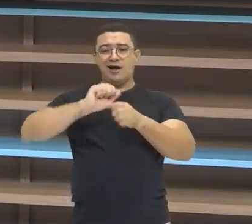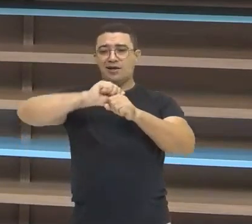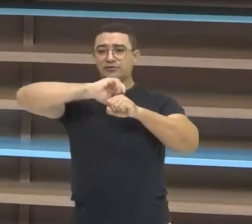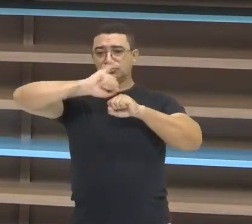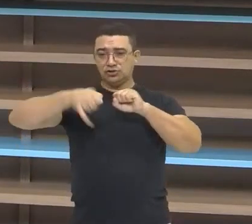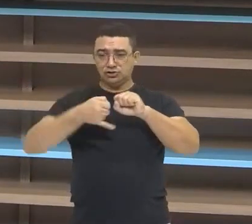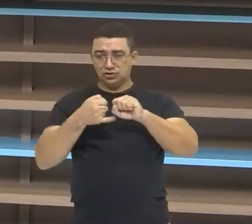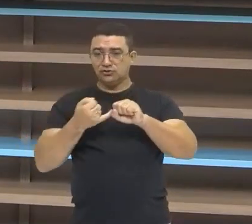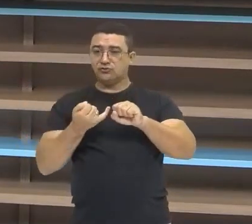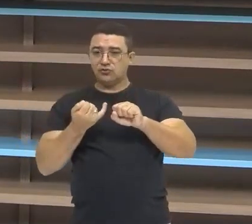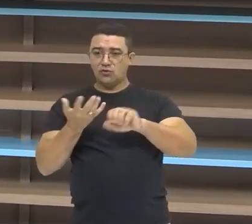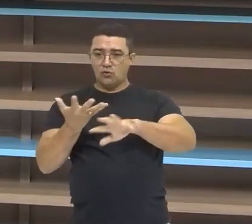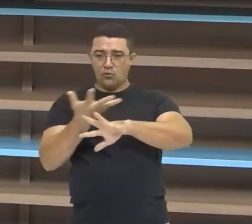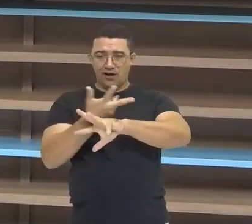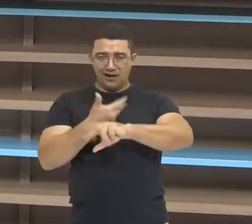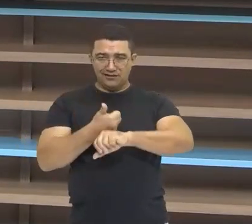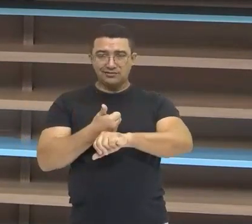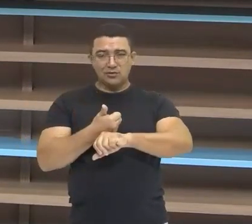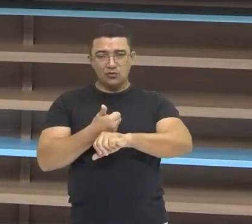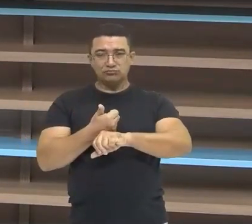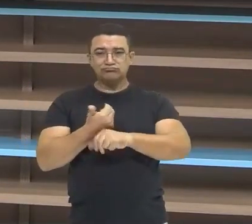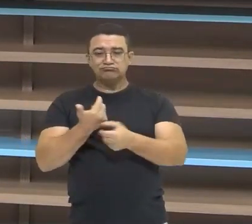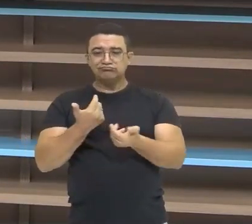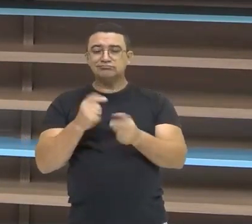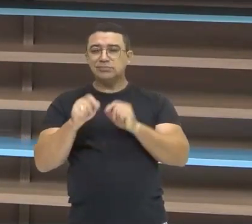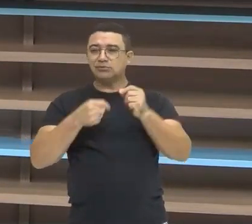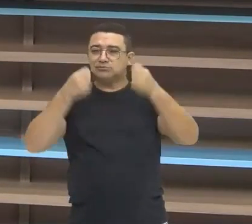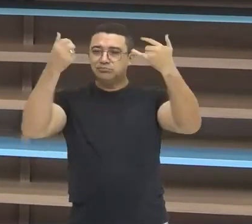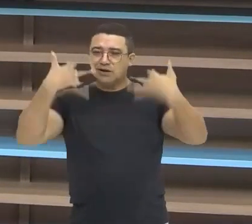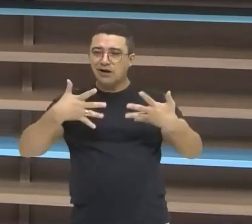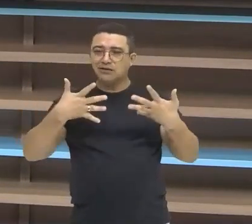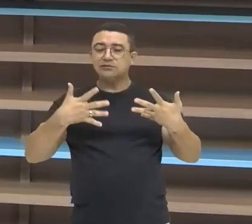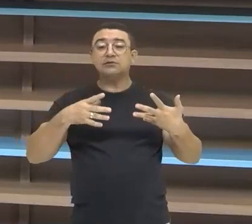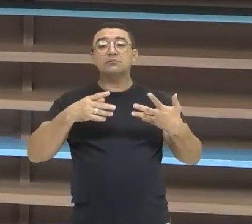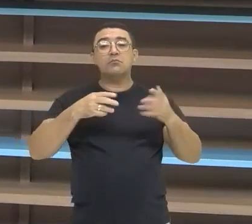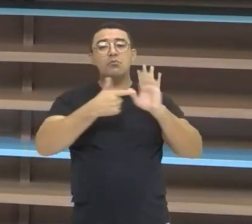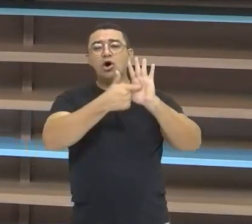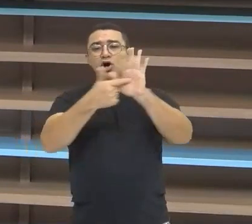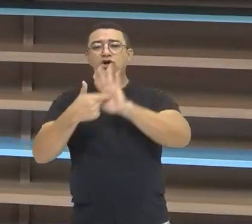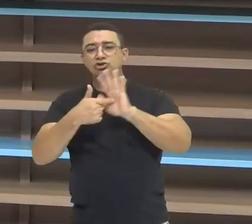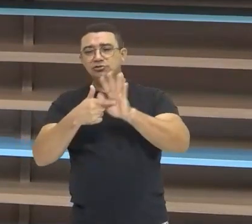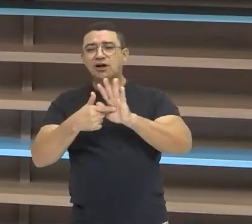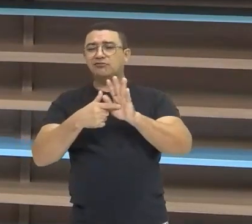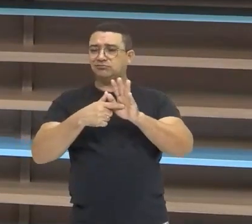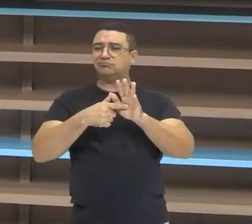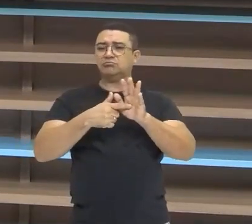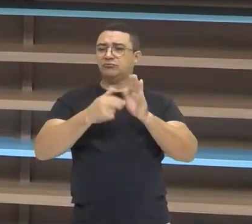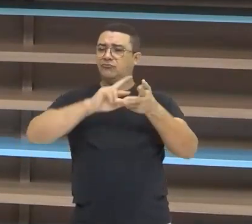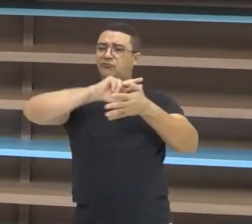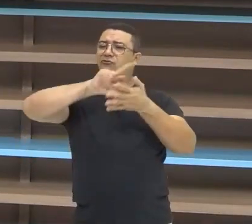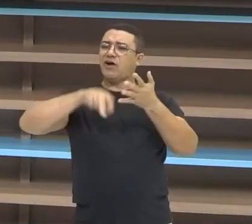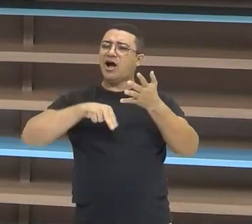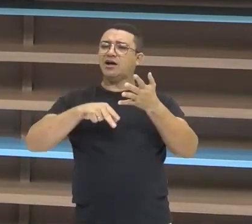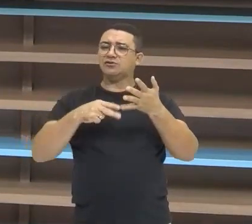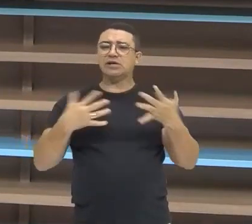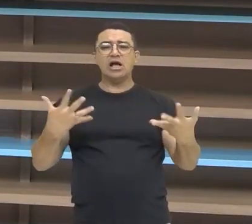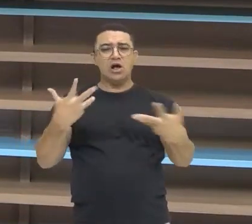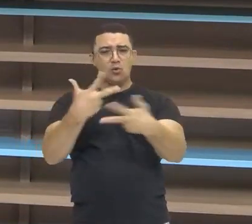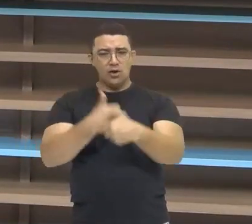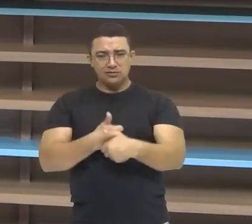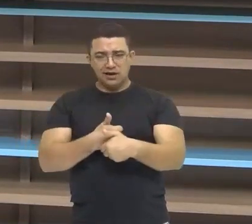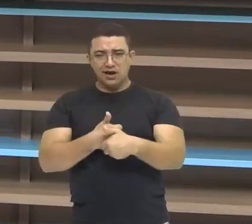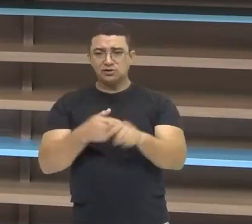descrever mesmo, né? Você sabe que o tipo textual descritivo, ele tem bastante adjetivo porque o